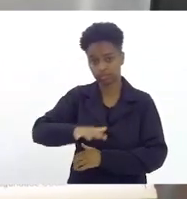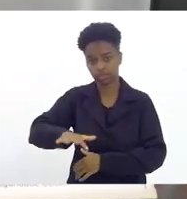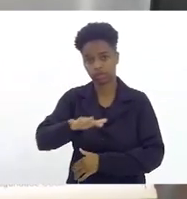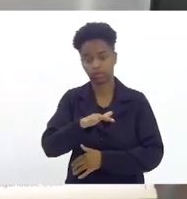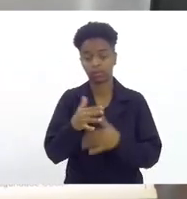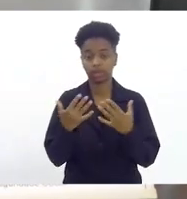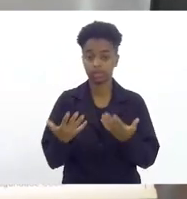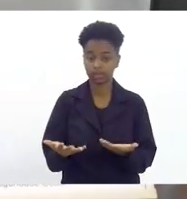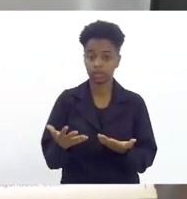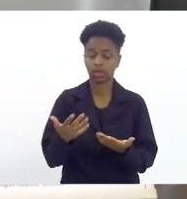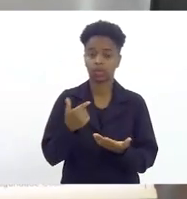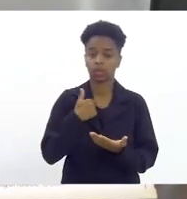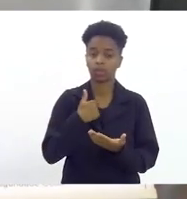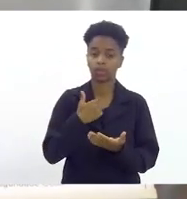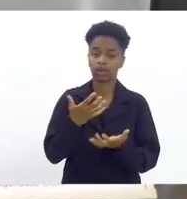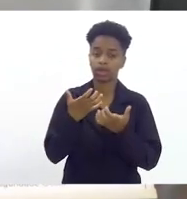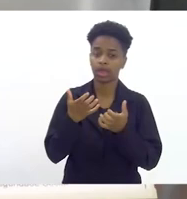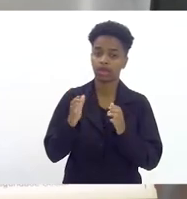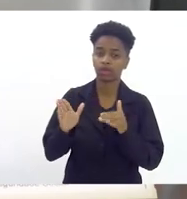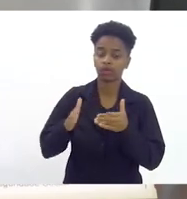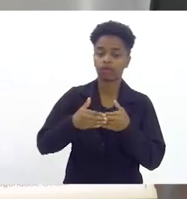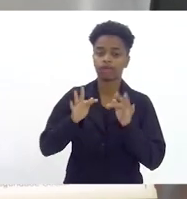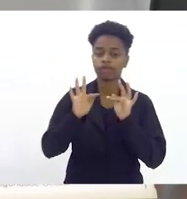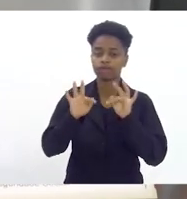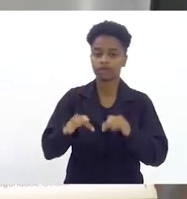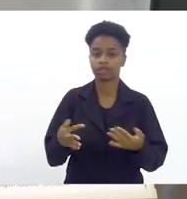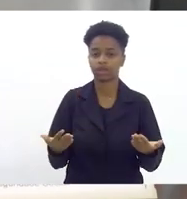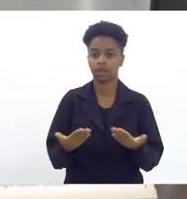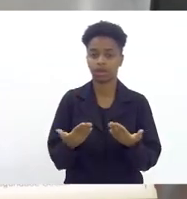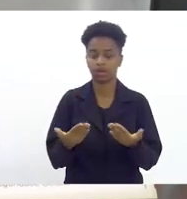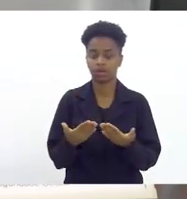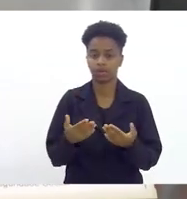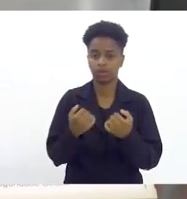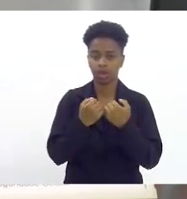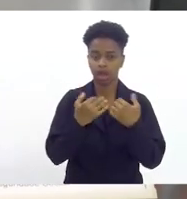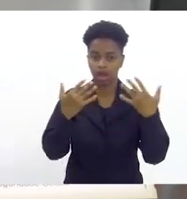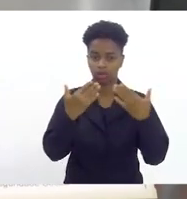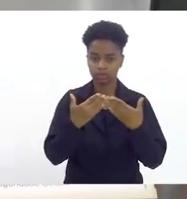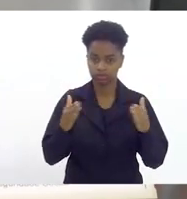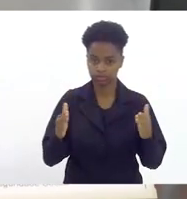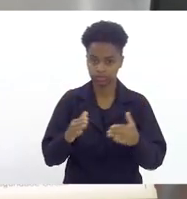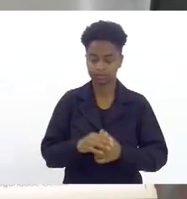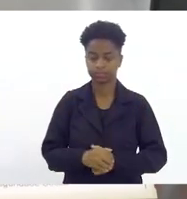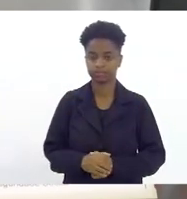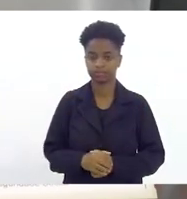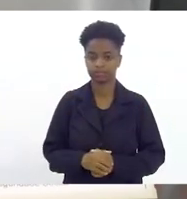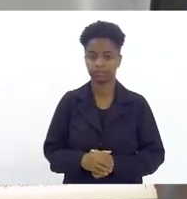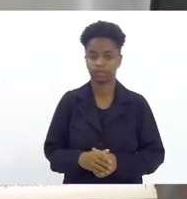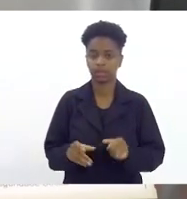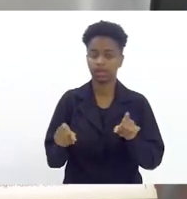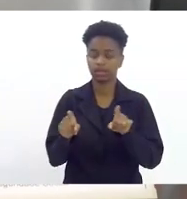geral Então eu queria encerrar essa audiência pública também